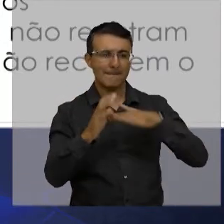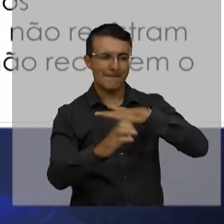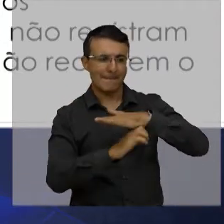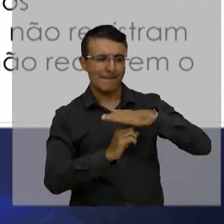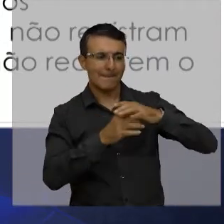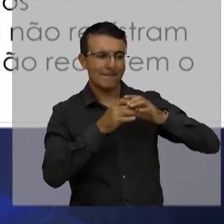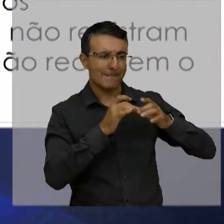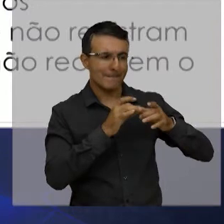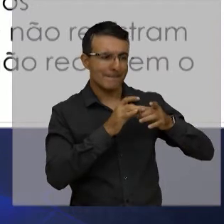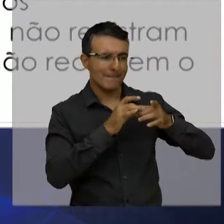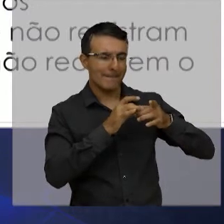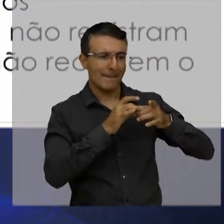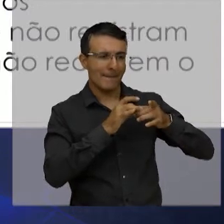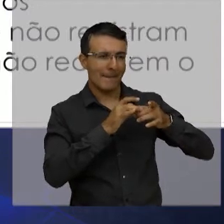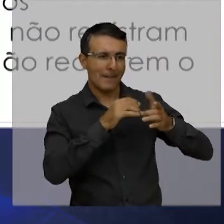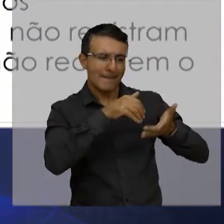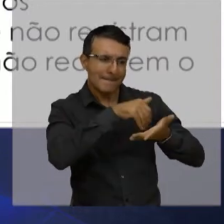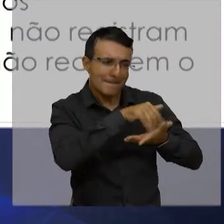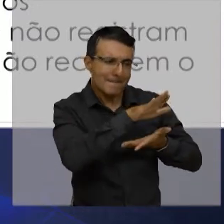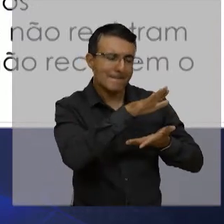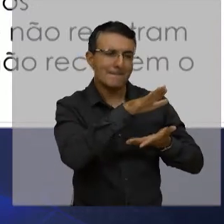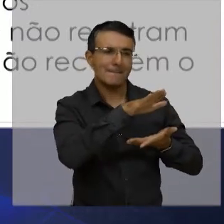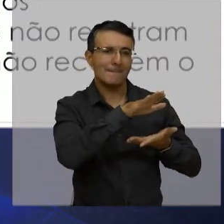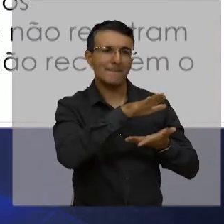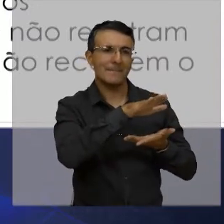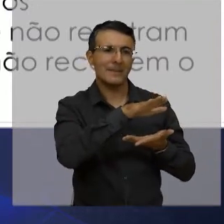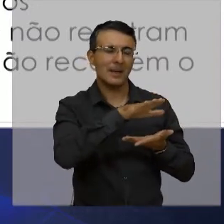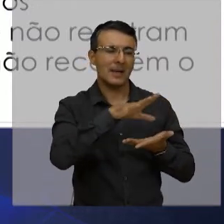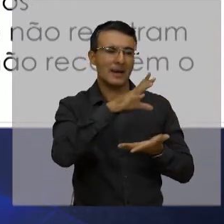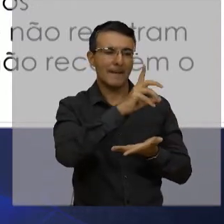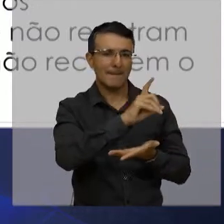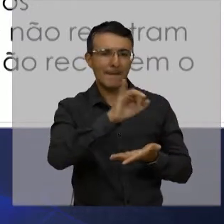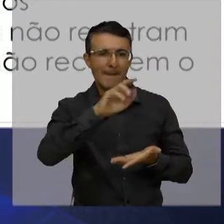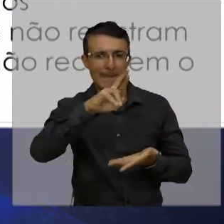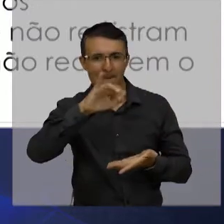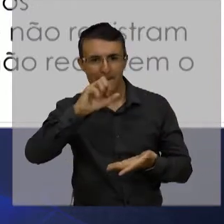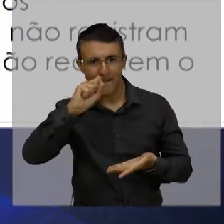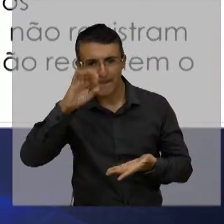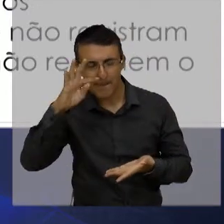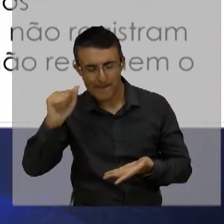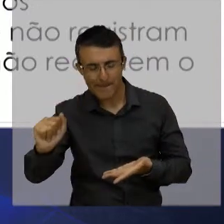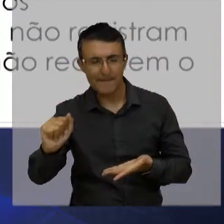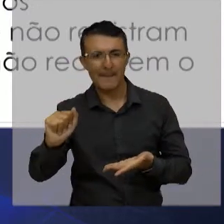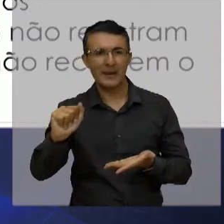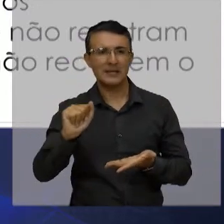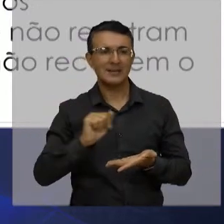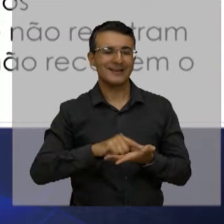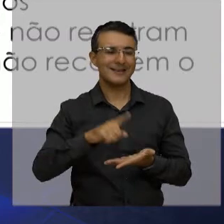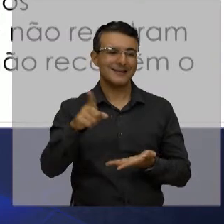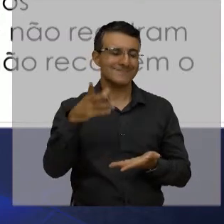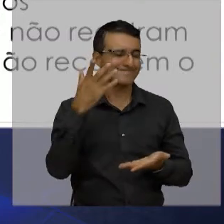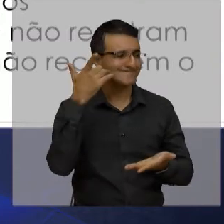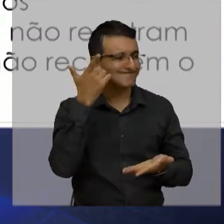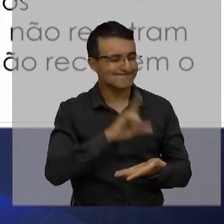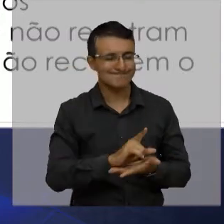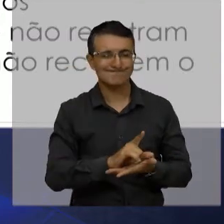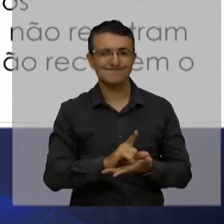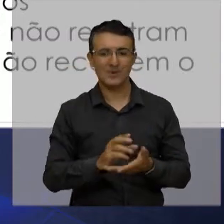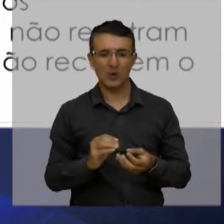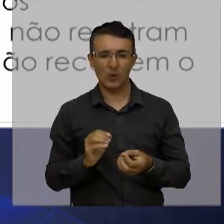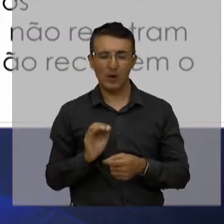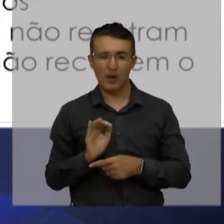não pagam a diária e elas também, infelizmente, não conquistaram o auxílio emergencial de